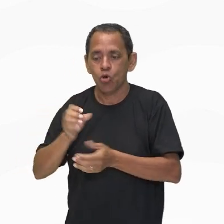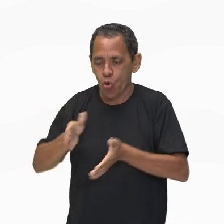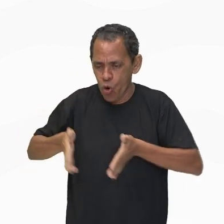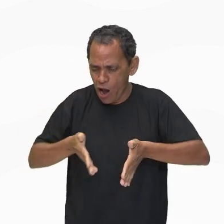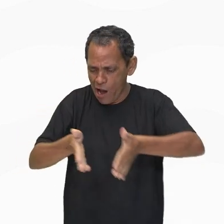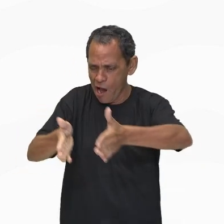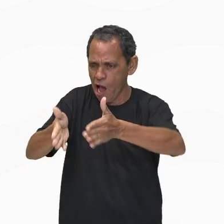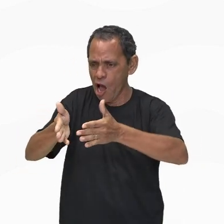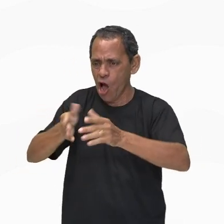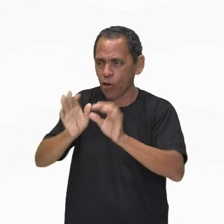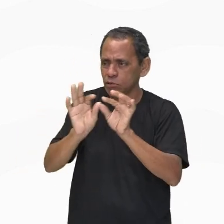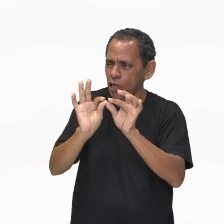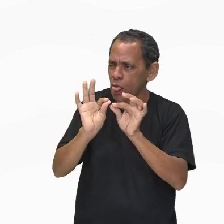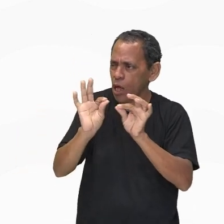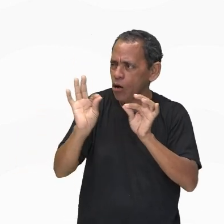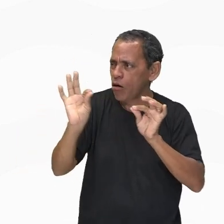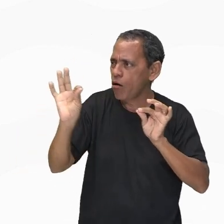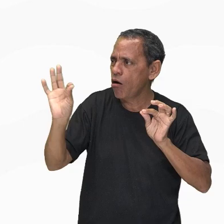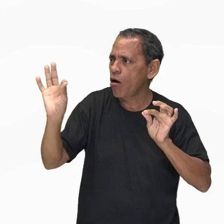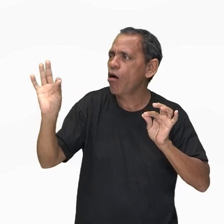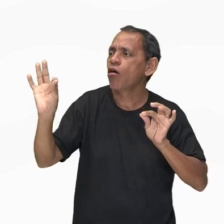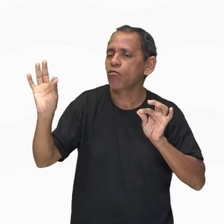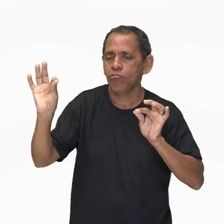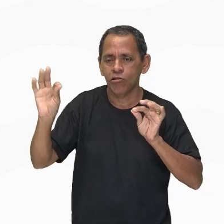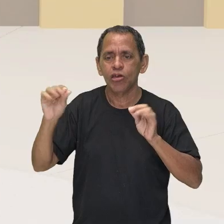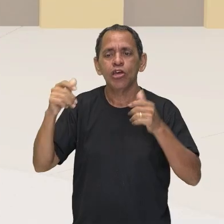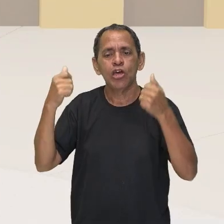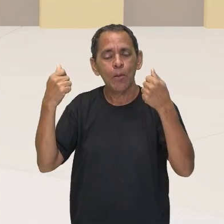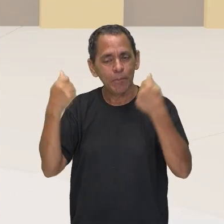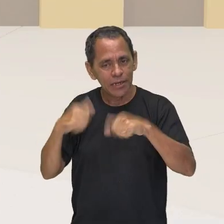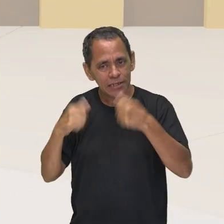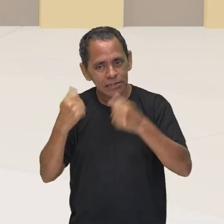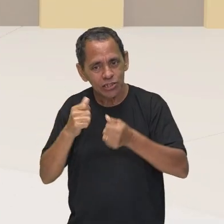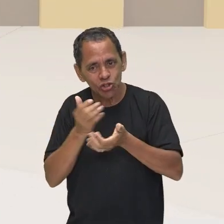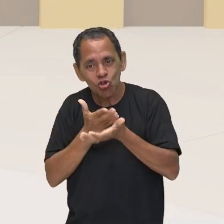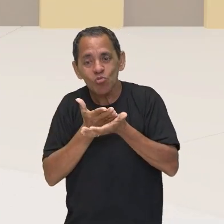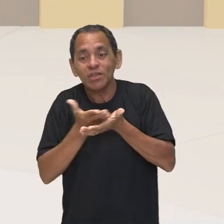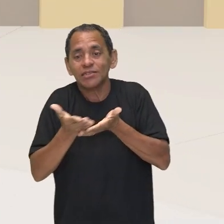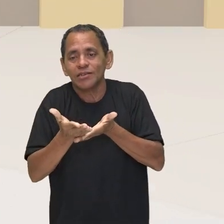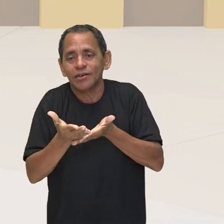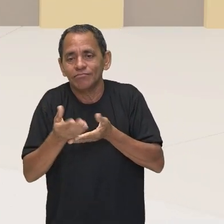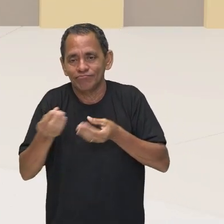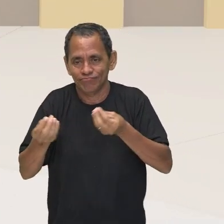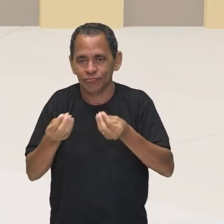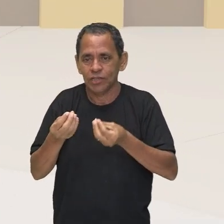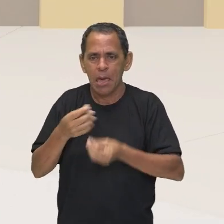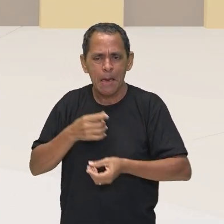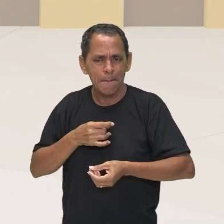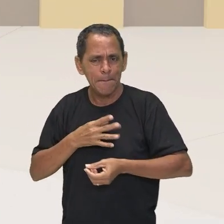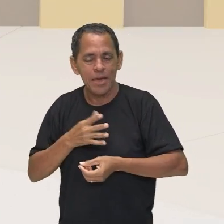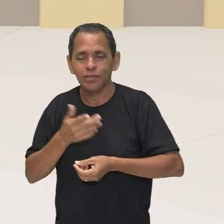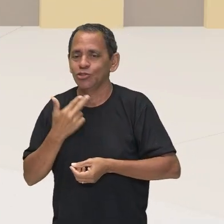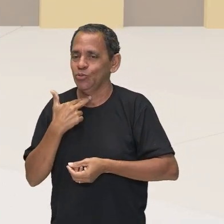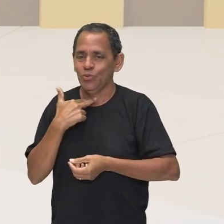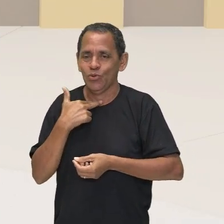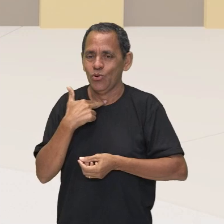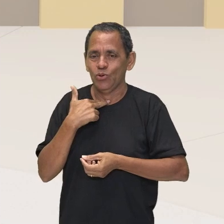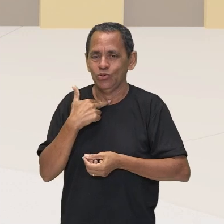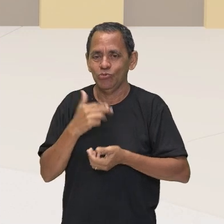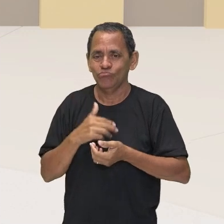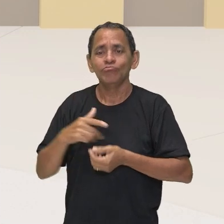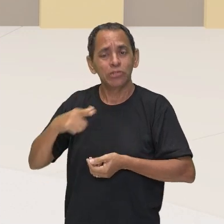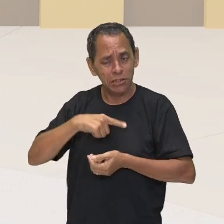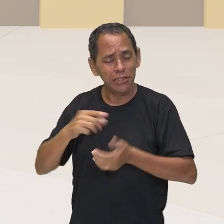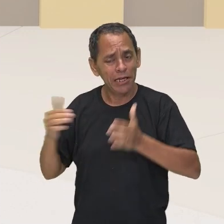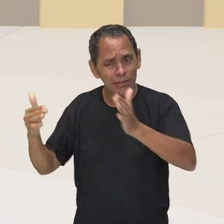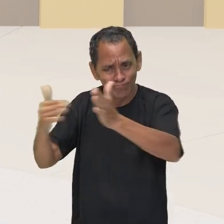passo. E eu não preciso ter medo, não posso ter medo aí desses desafios que irão aparecer. Então, por isso a